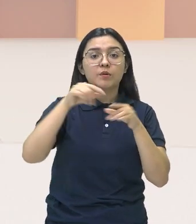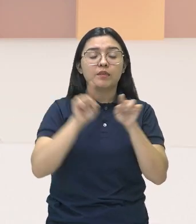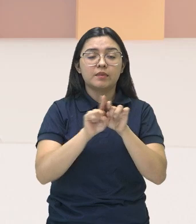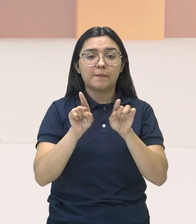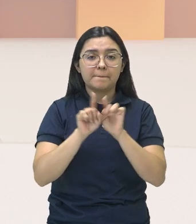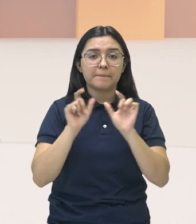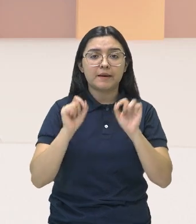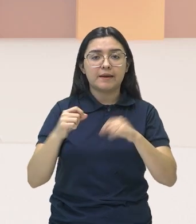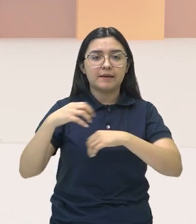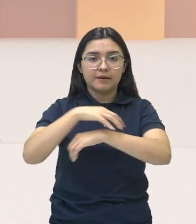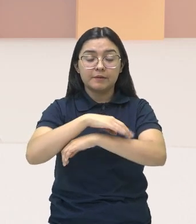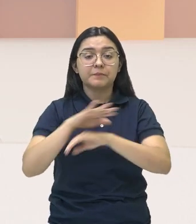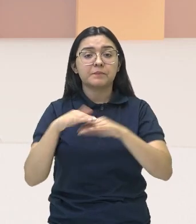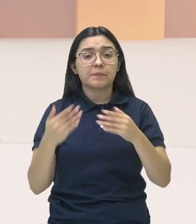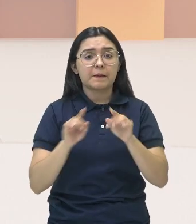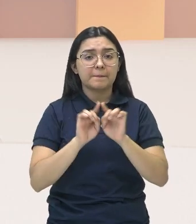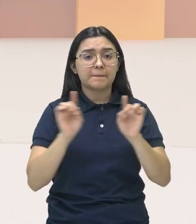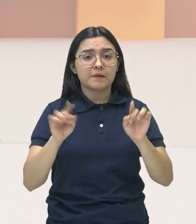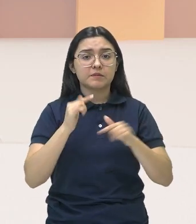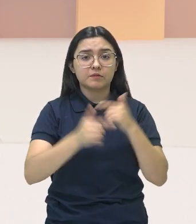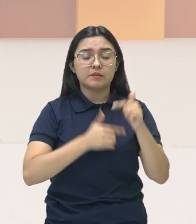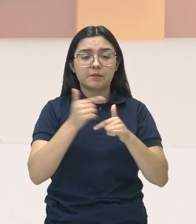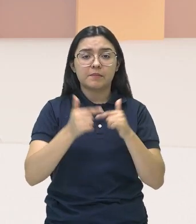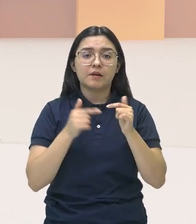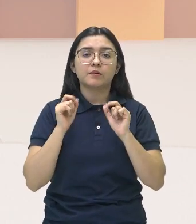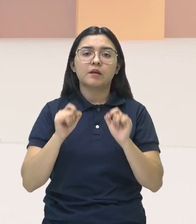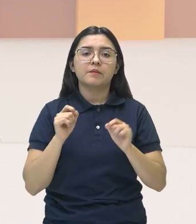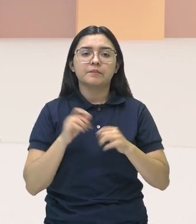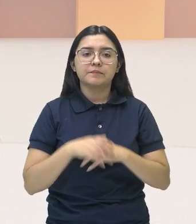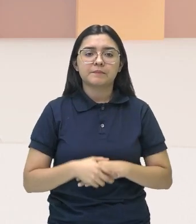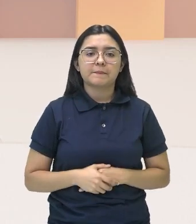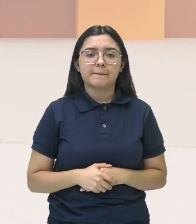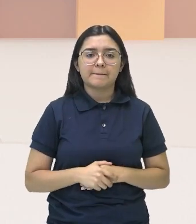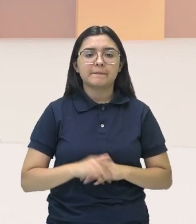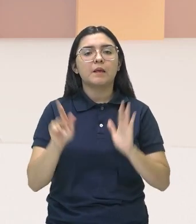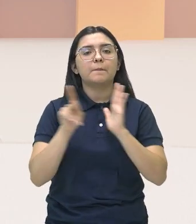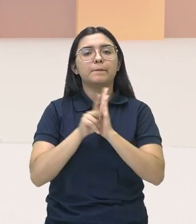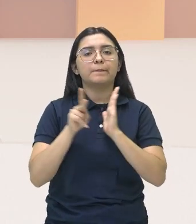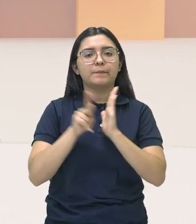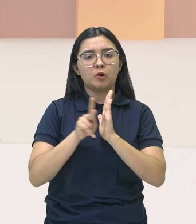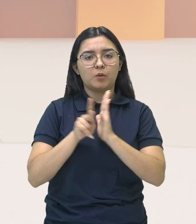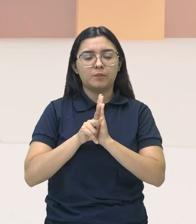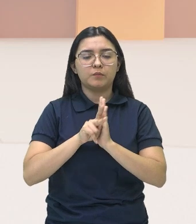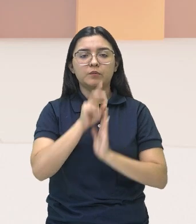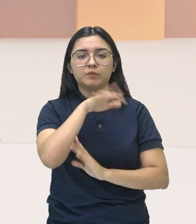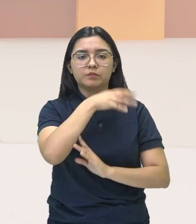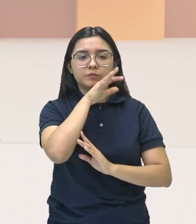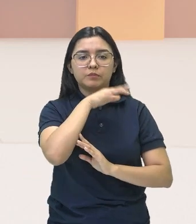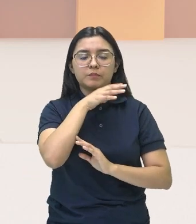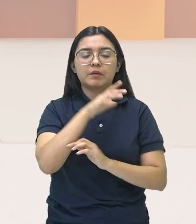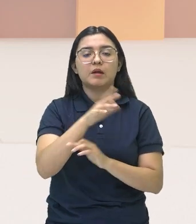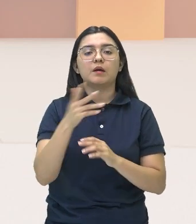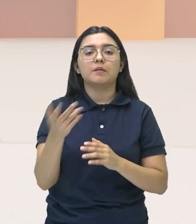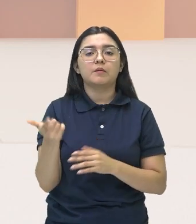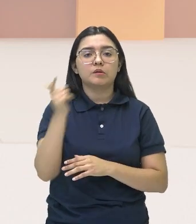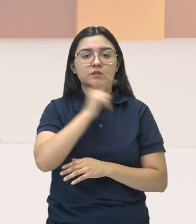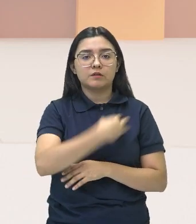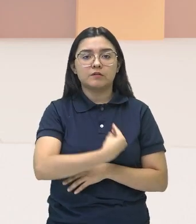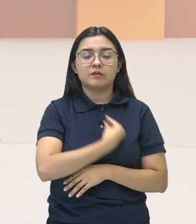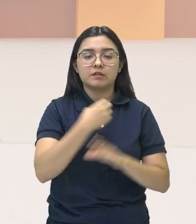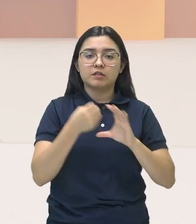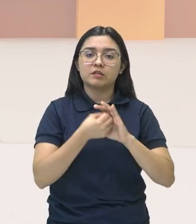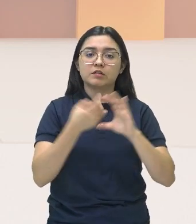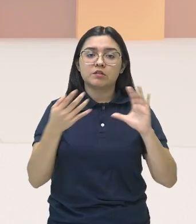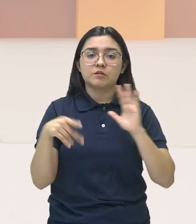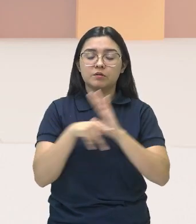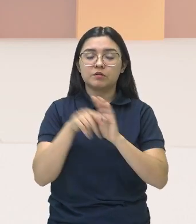esse trabalho é um trabalho meramente instintivo, próprio da característica